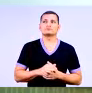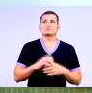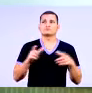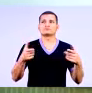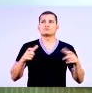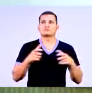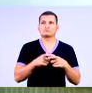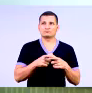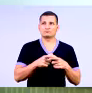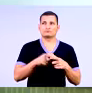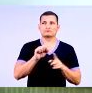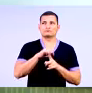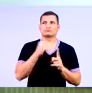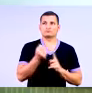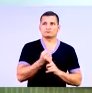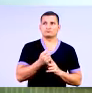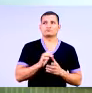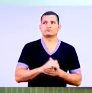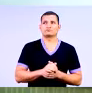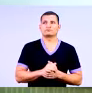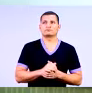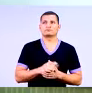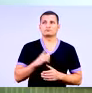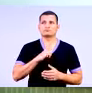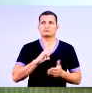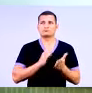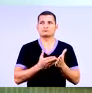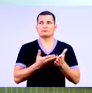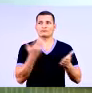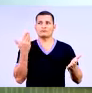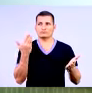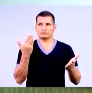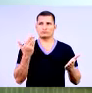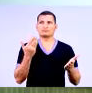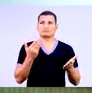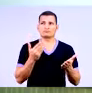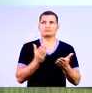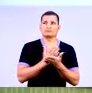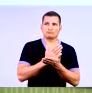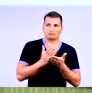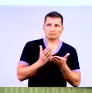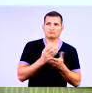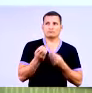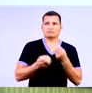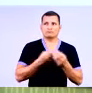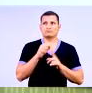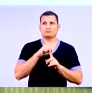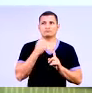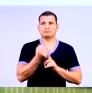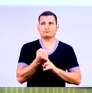na sociedade, ou seja, que estão excluídos de alguma forma na sociedade.